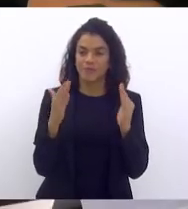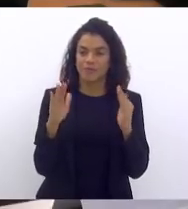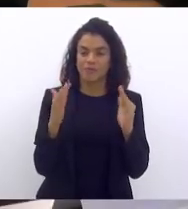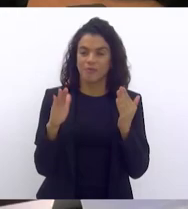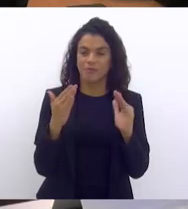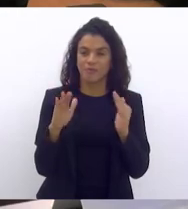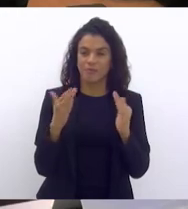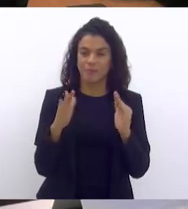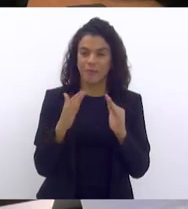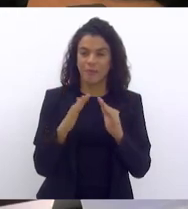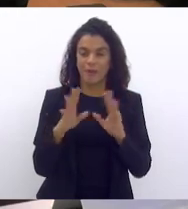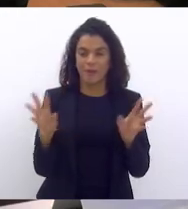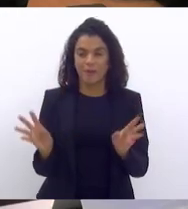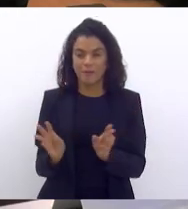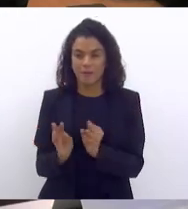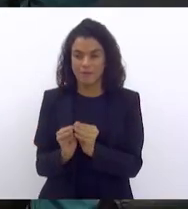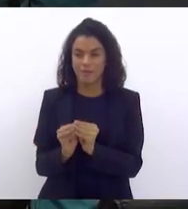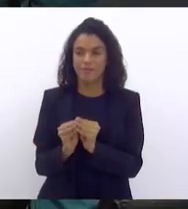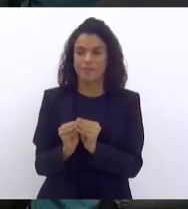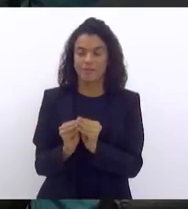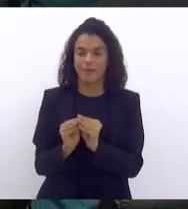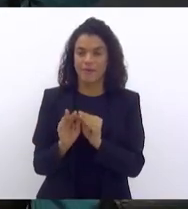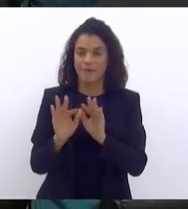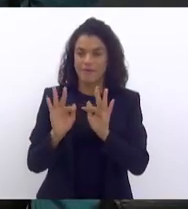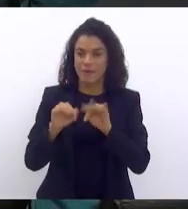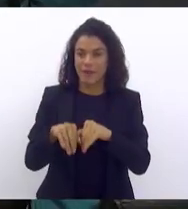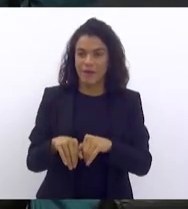Para fazer as considerações finais, Mário Sérgio